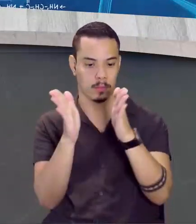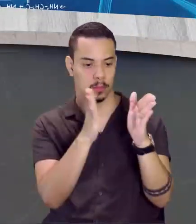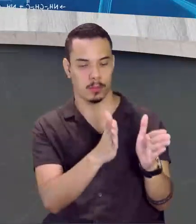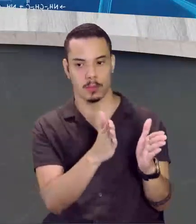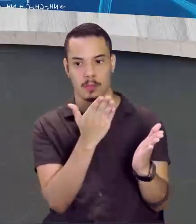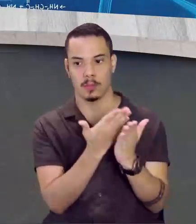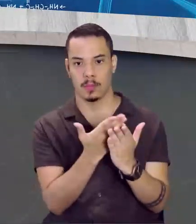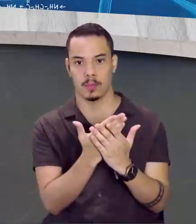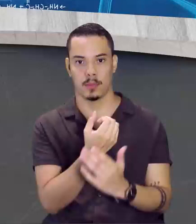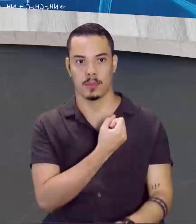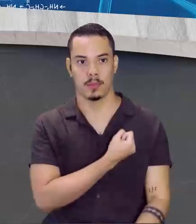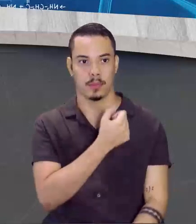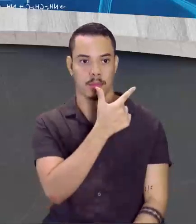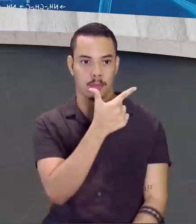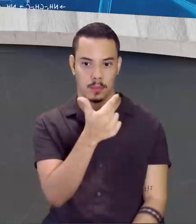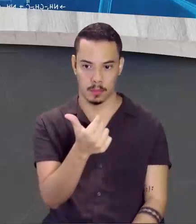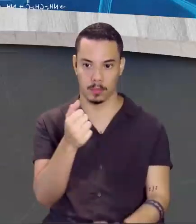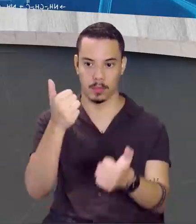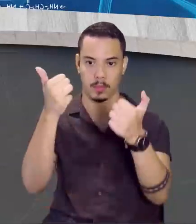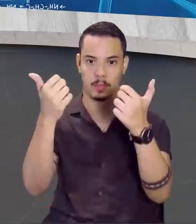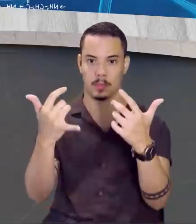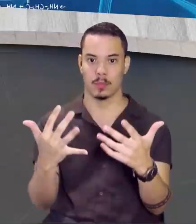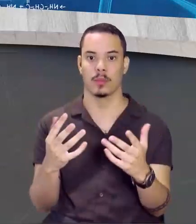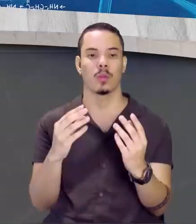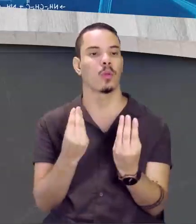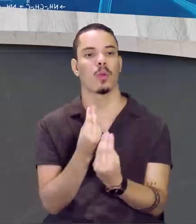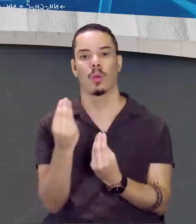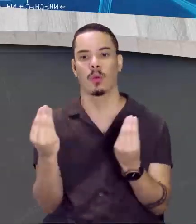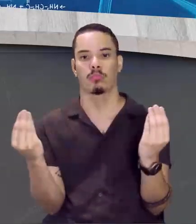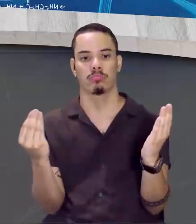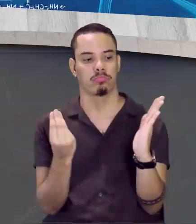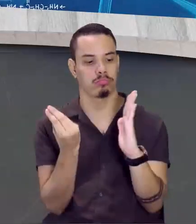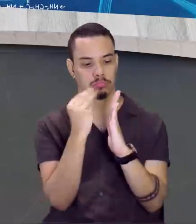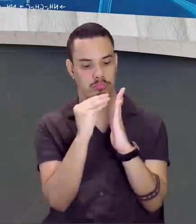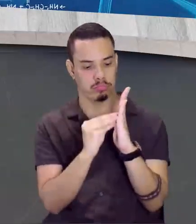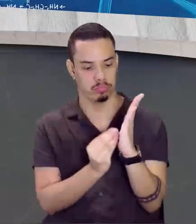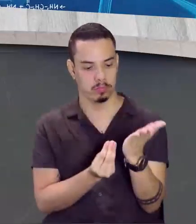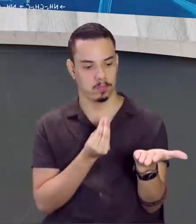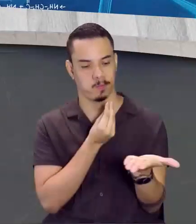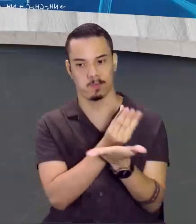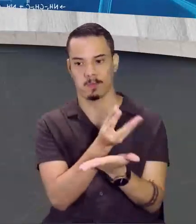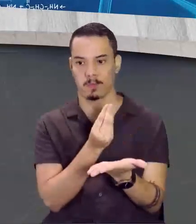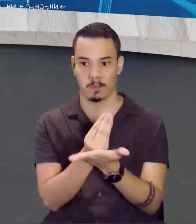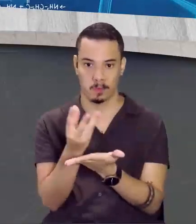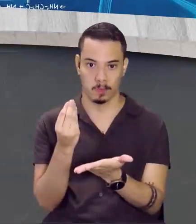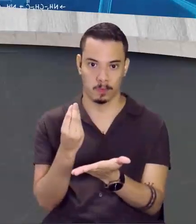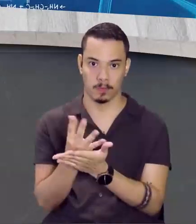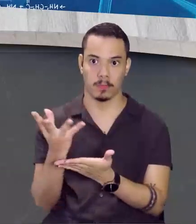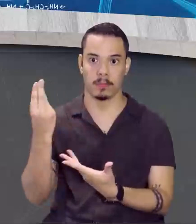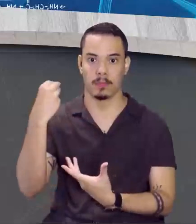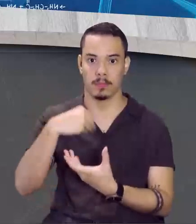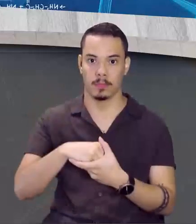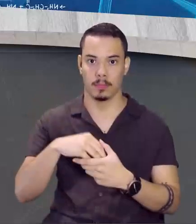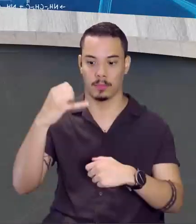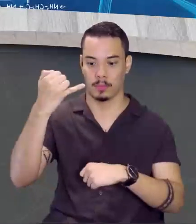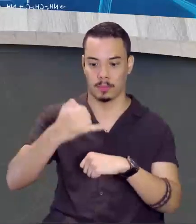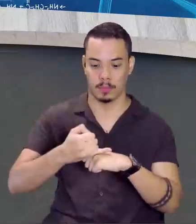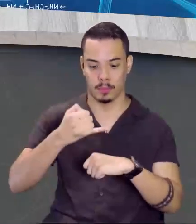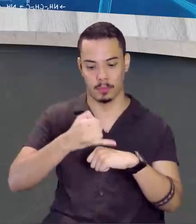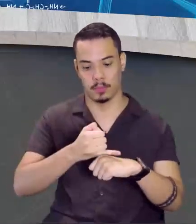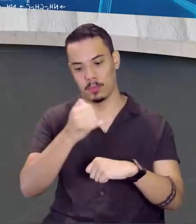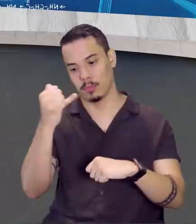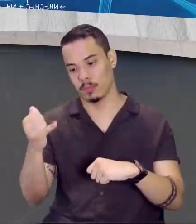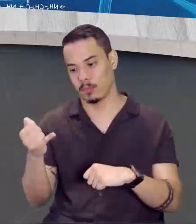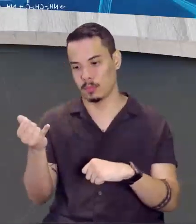a aula de número 21, que foi sobre a distribuição eletrônica nos seus íons cátions